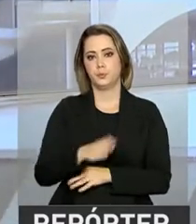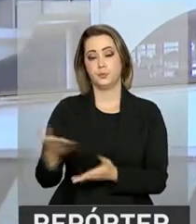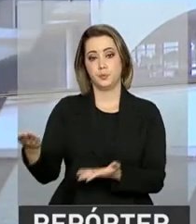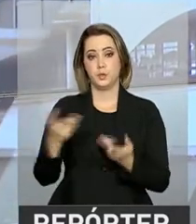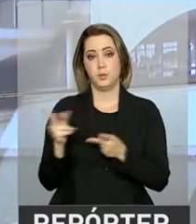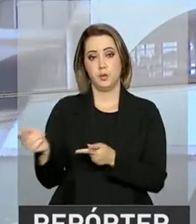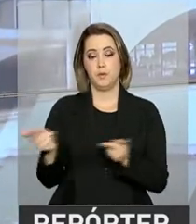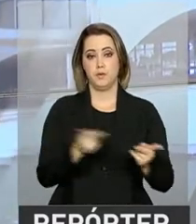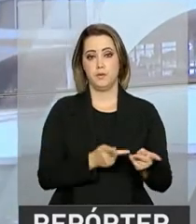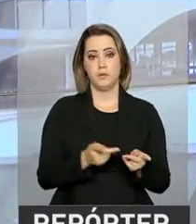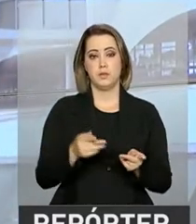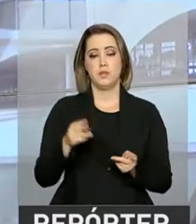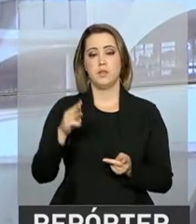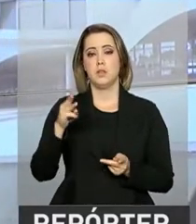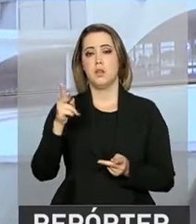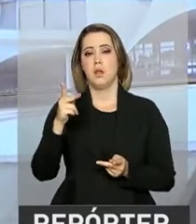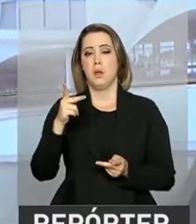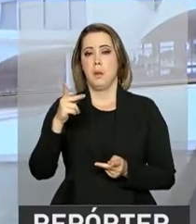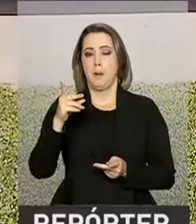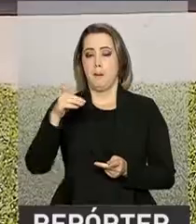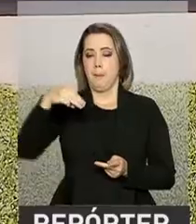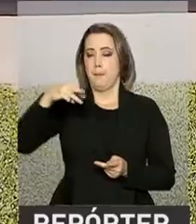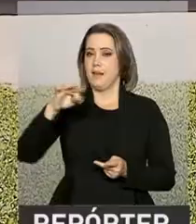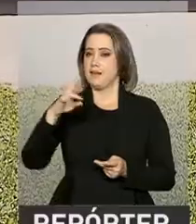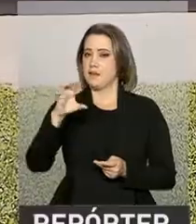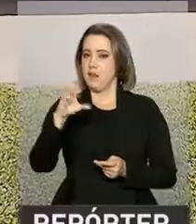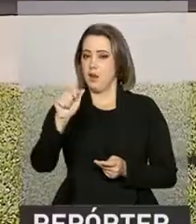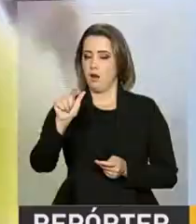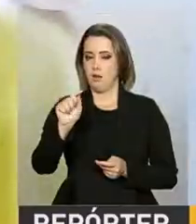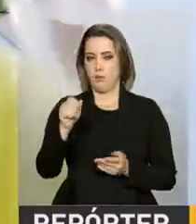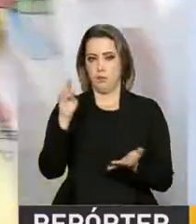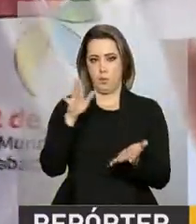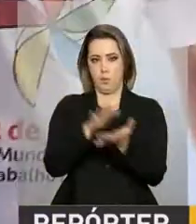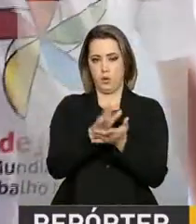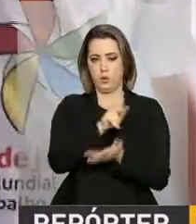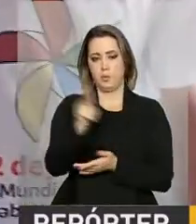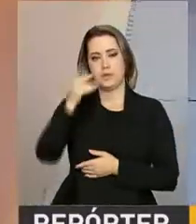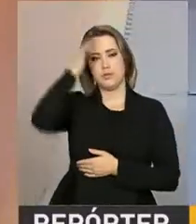a visita da primeira-dama Marcela Temer.